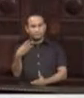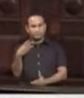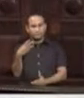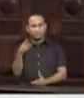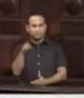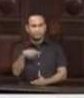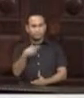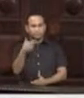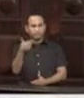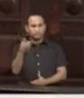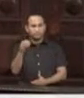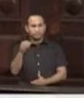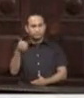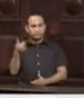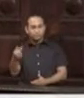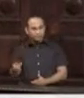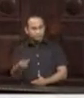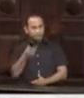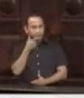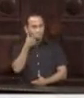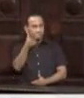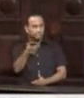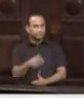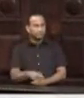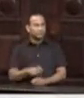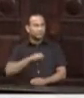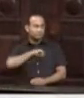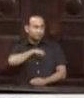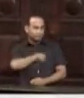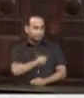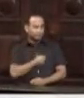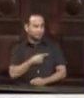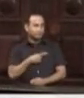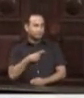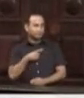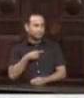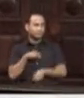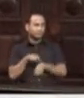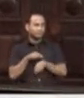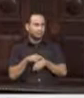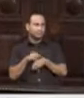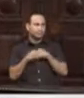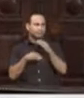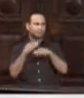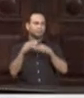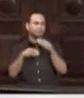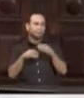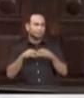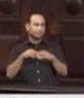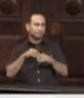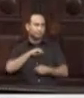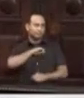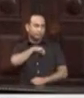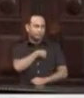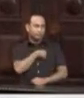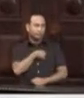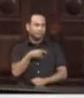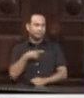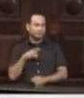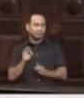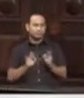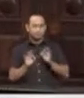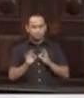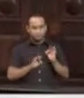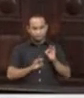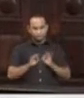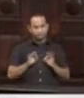É o projeto que dispõe sobre as restrições a incentivos fiscais durante o regime de recuperação fiscal e sobre mecanismos de